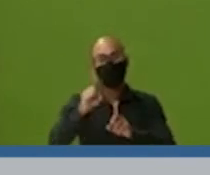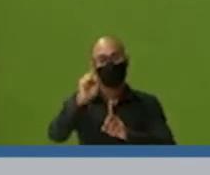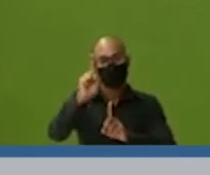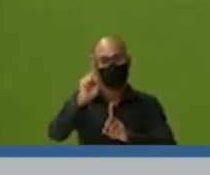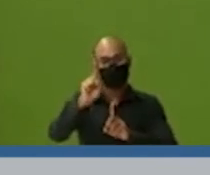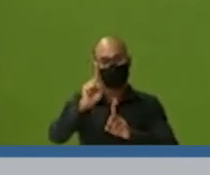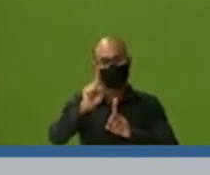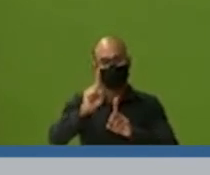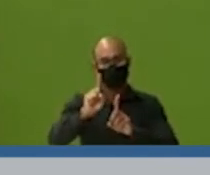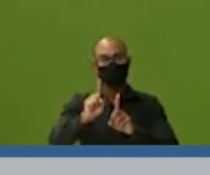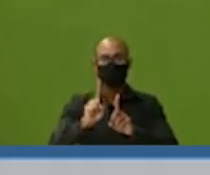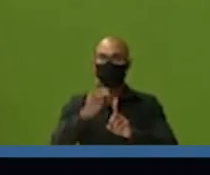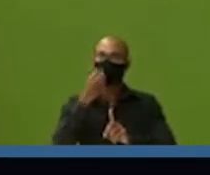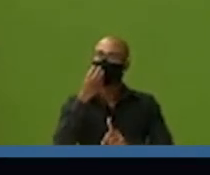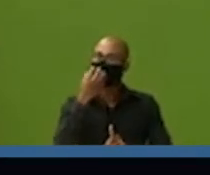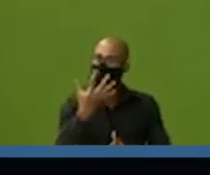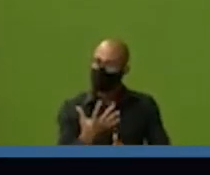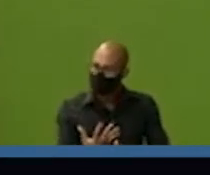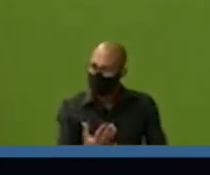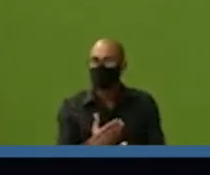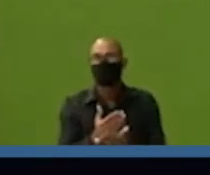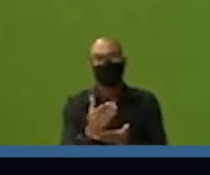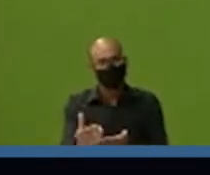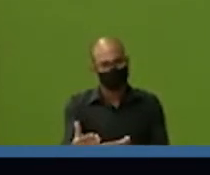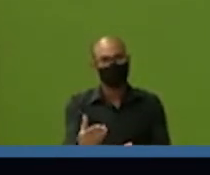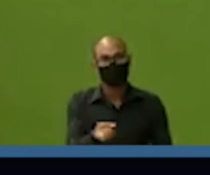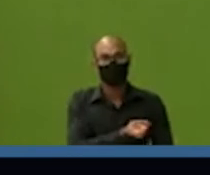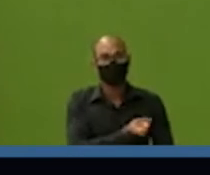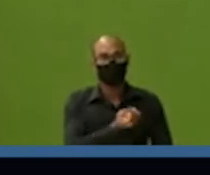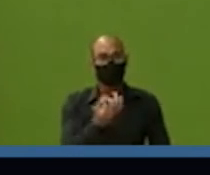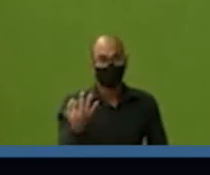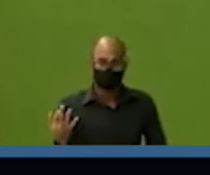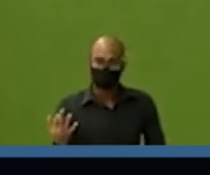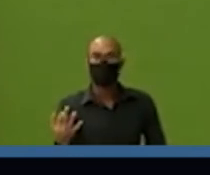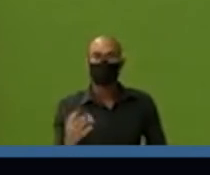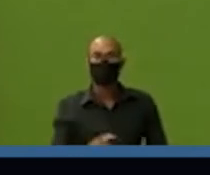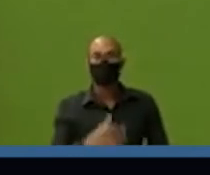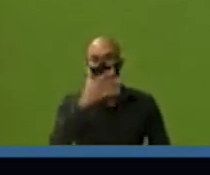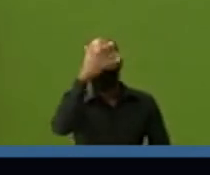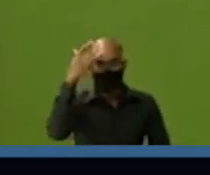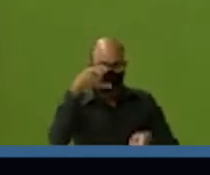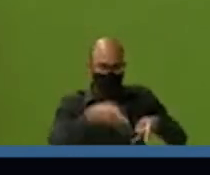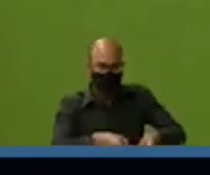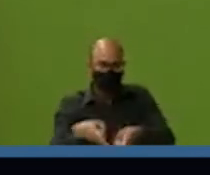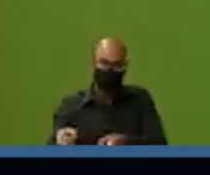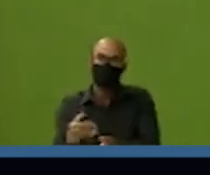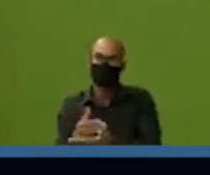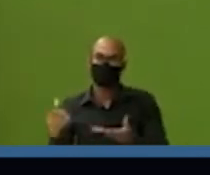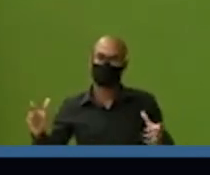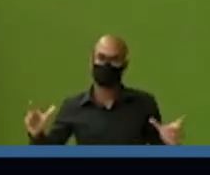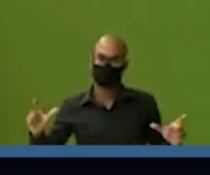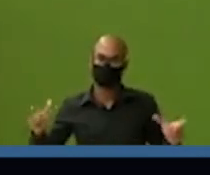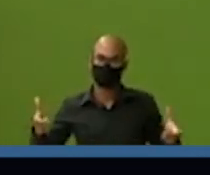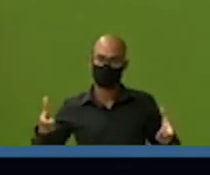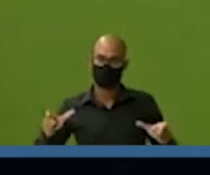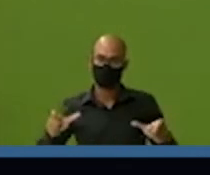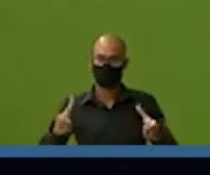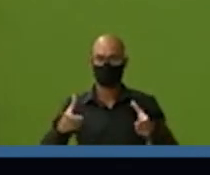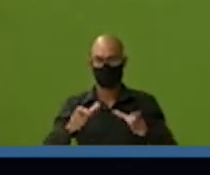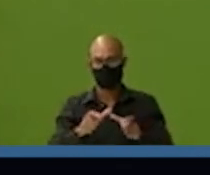até muito importante, no número de casos novos, no número de internações, no número de